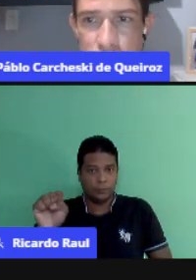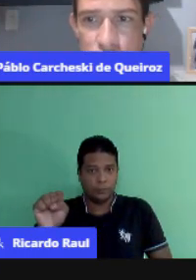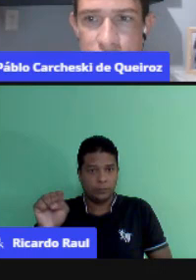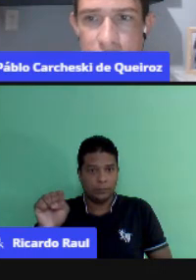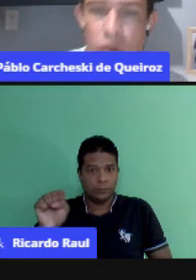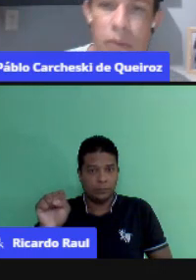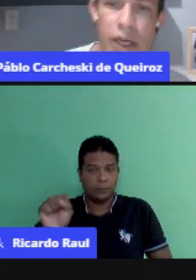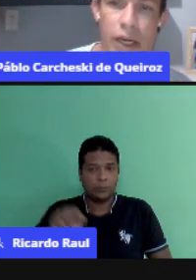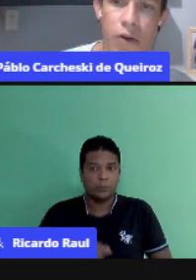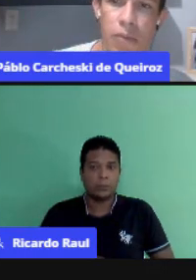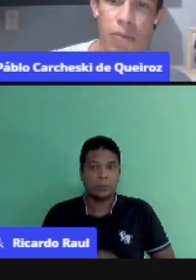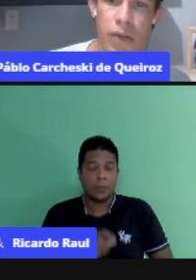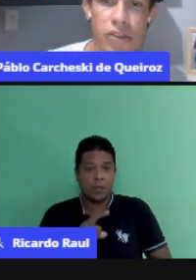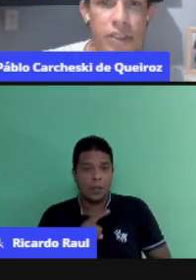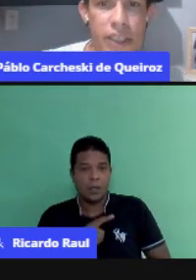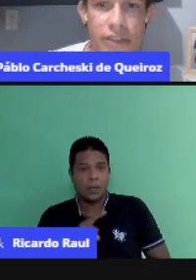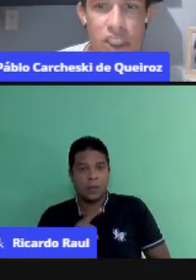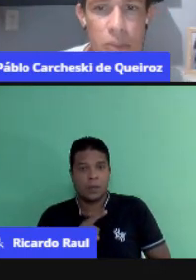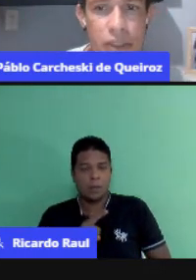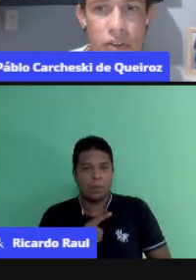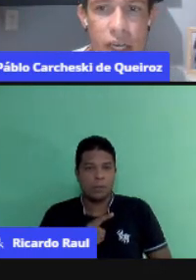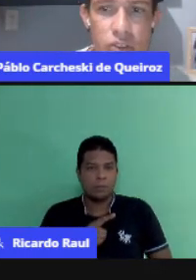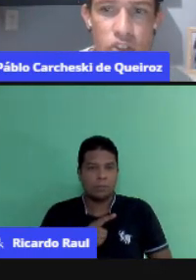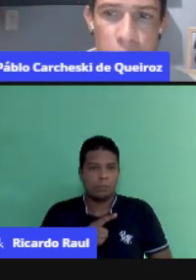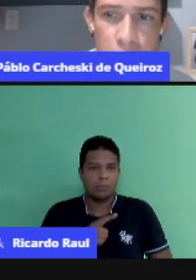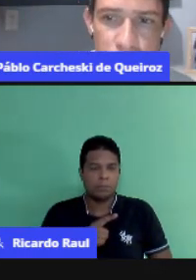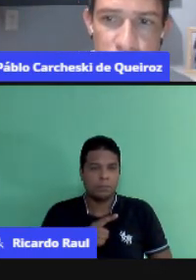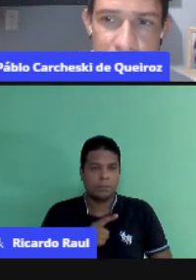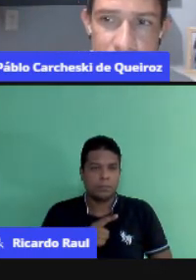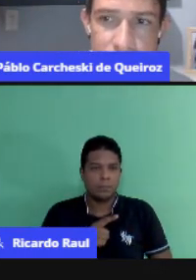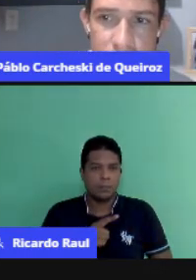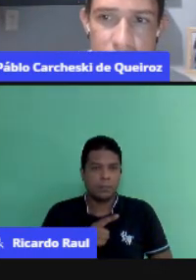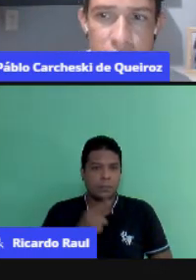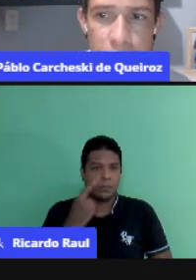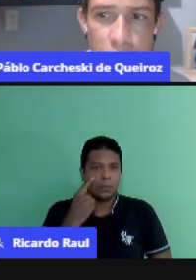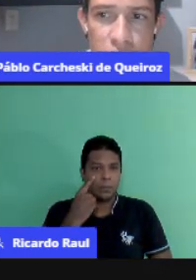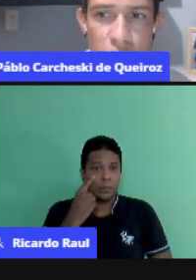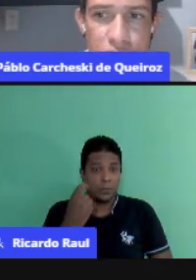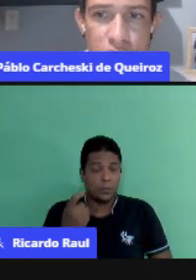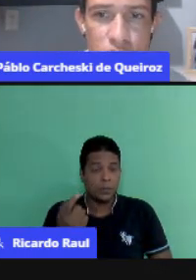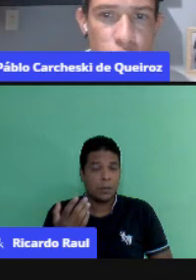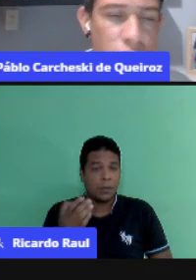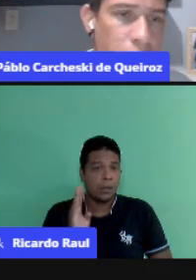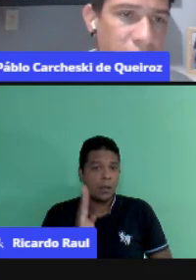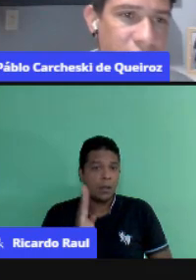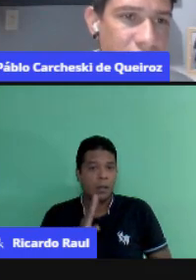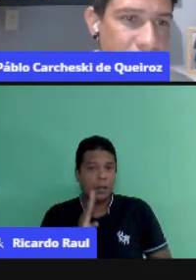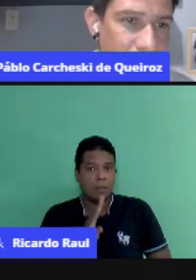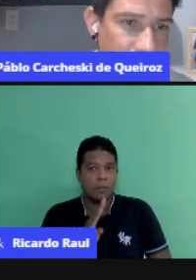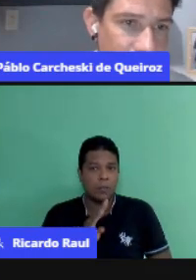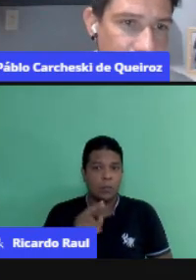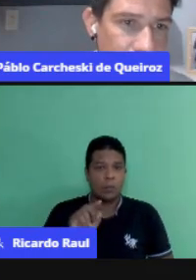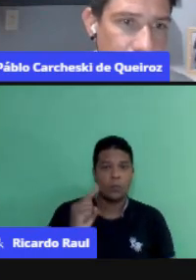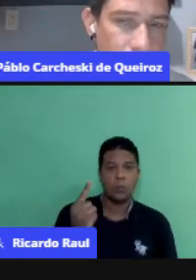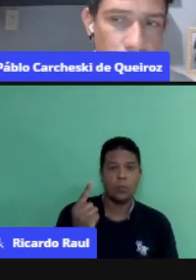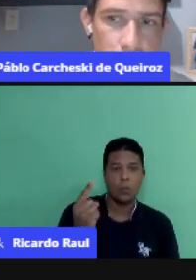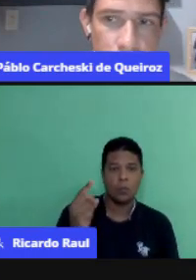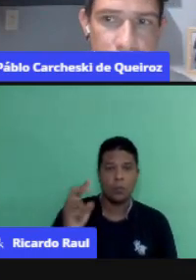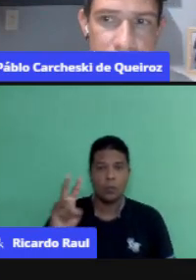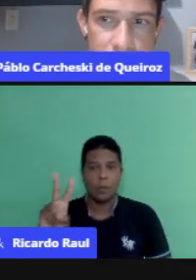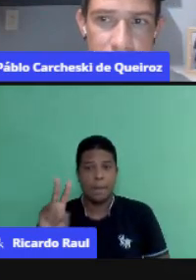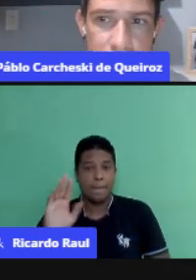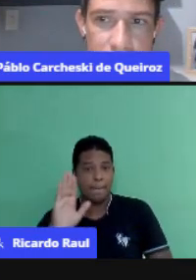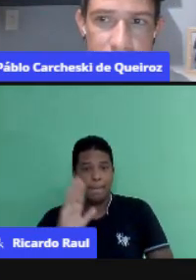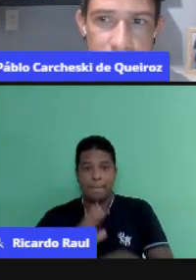aí a gente tem uma coisa interessante, né, porque são relações proporcionais que podem envolver 2 ou mais grandezas, né?